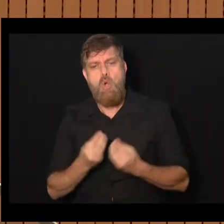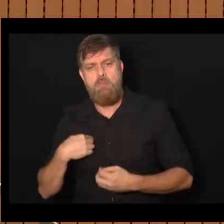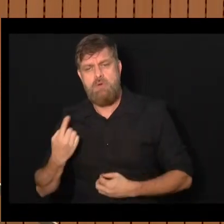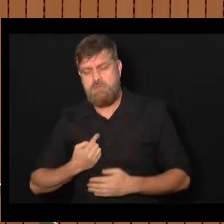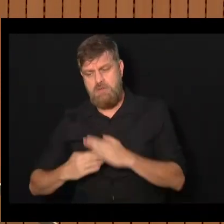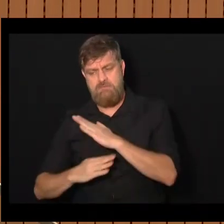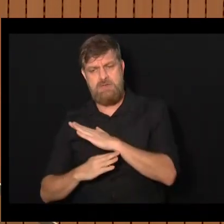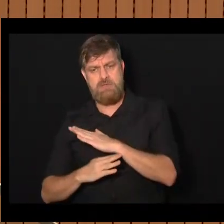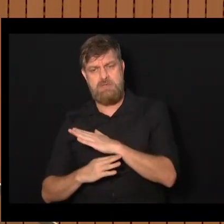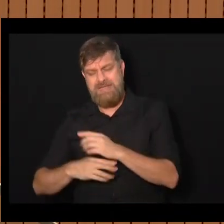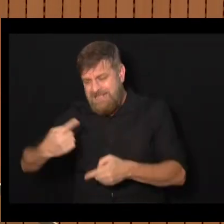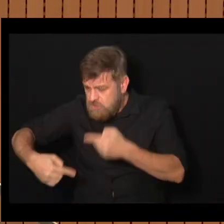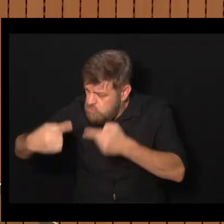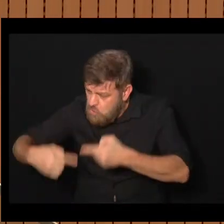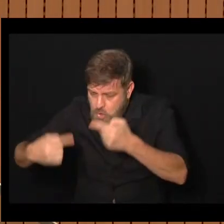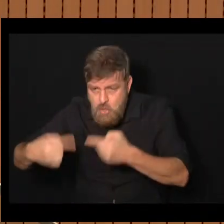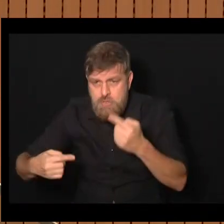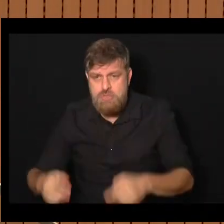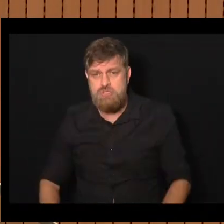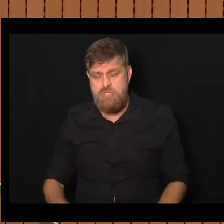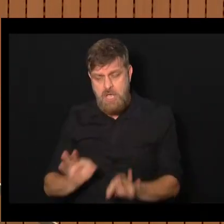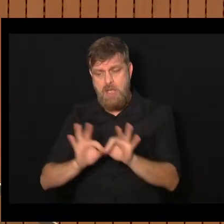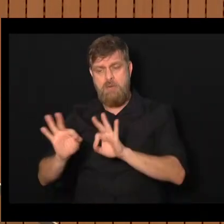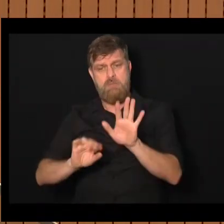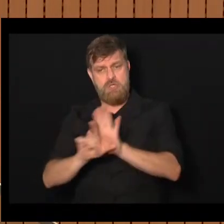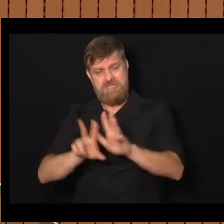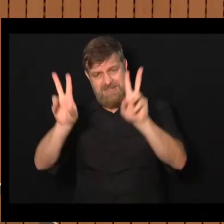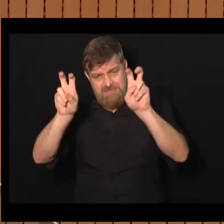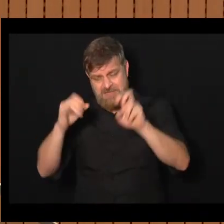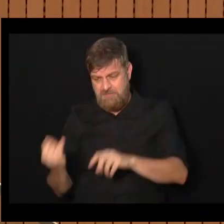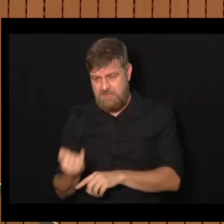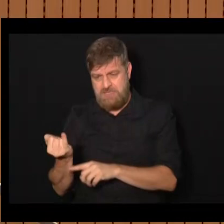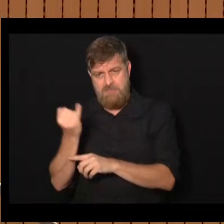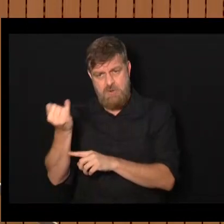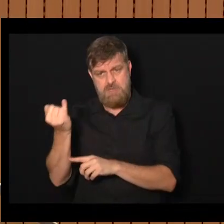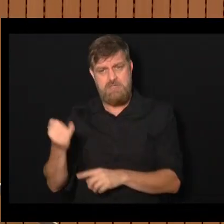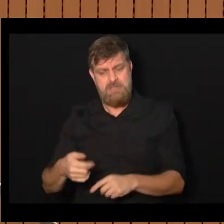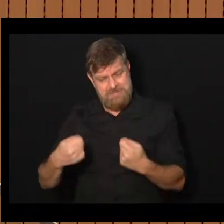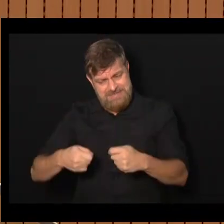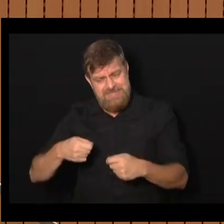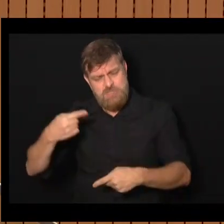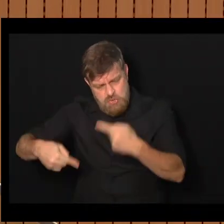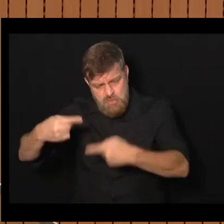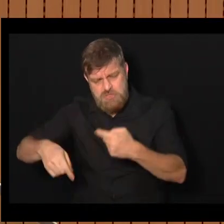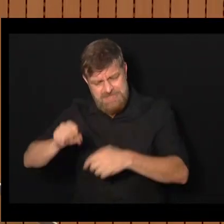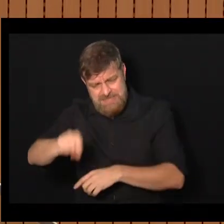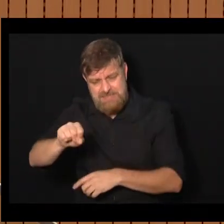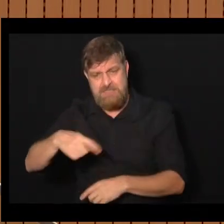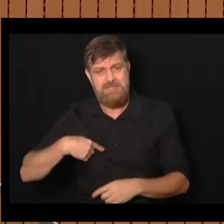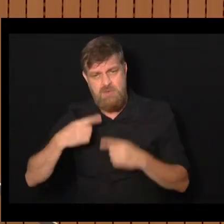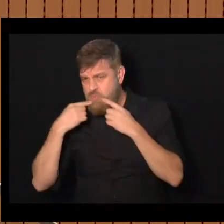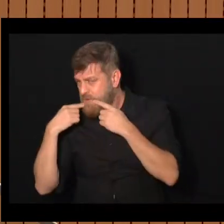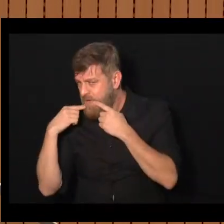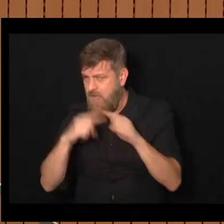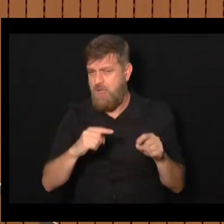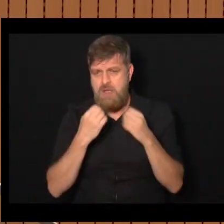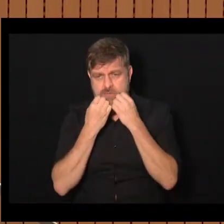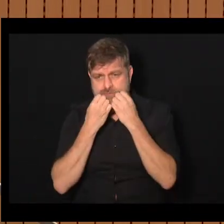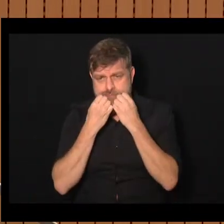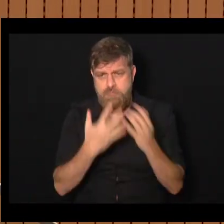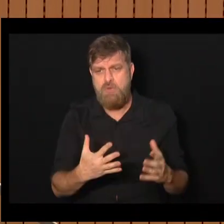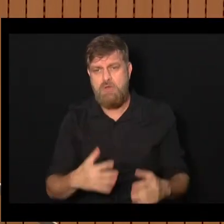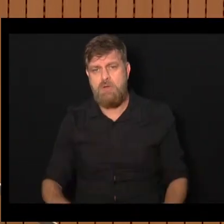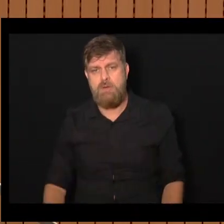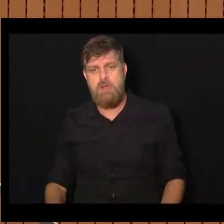é discutir os bons e grandes temas do município. Então, quero deixar aqui o meu protesto em relação